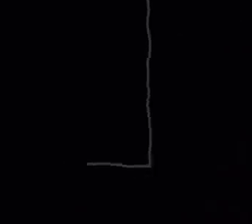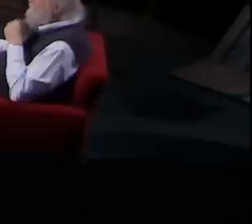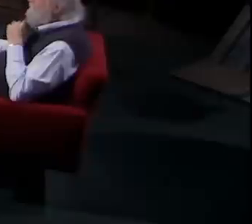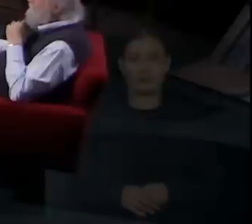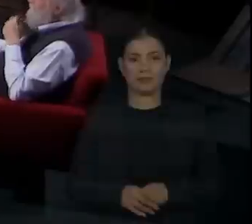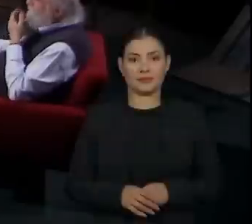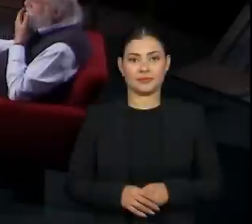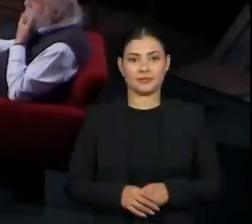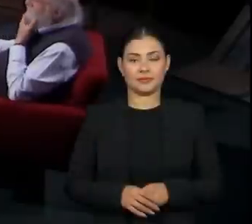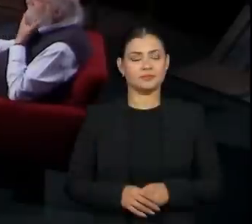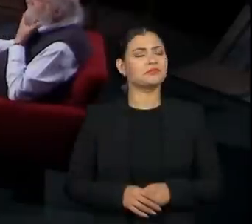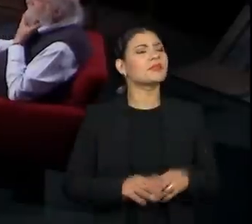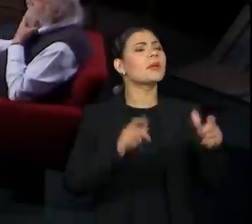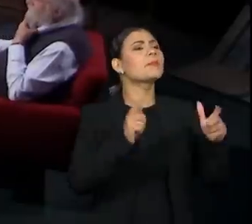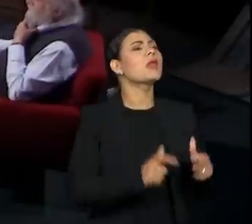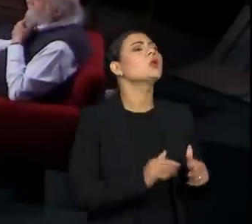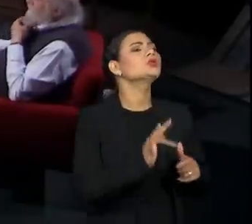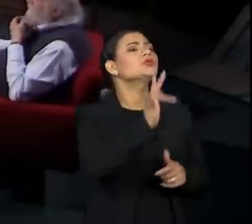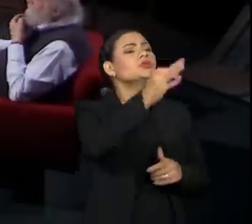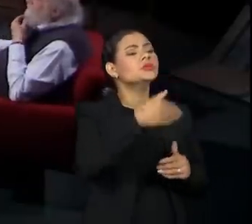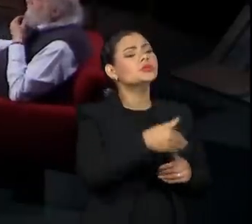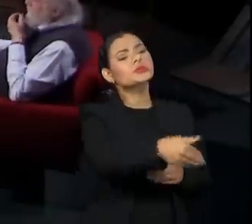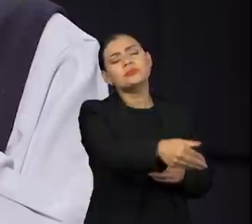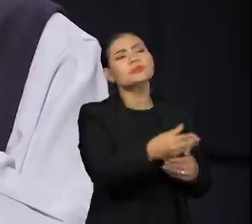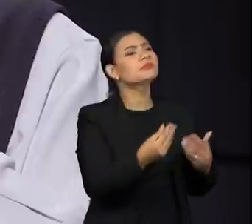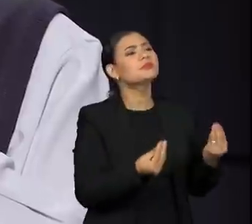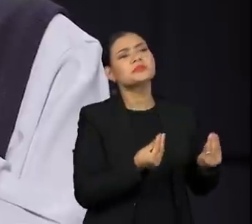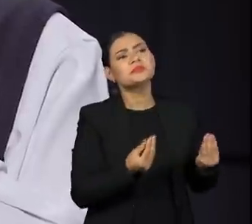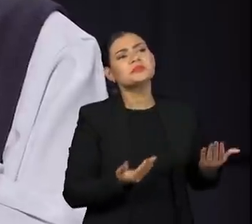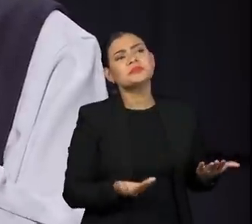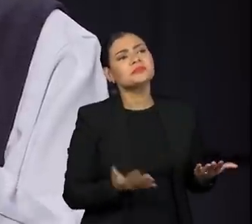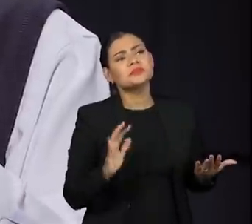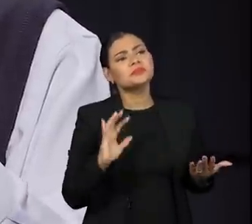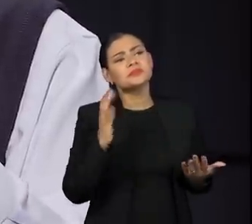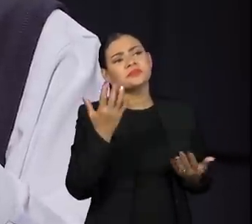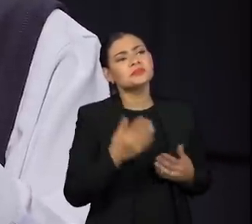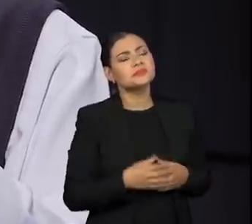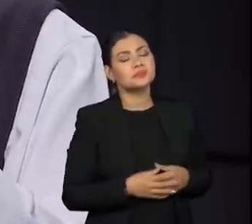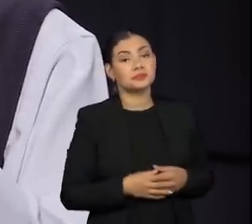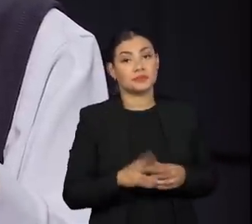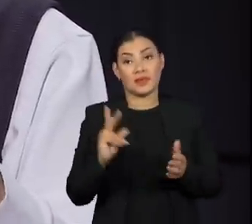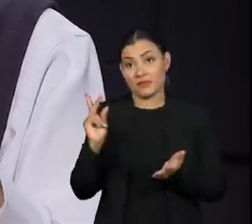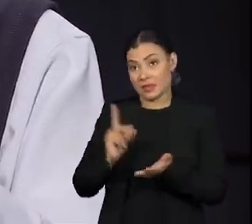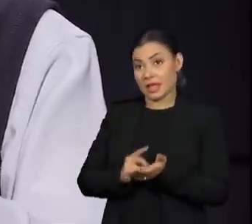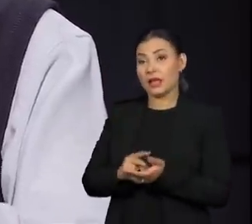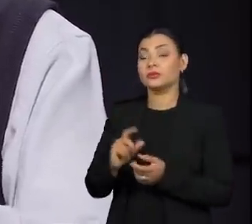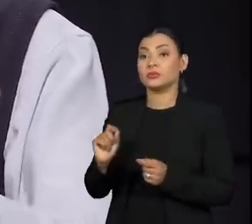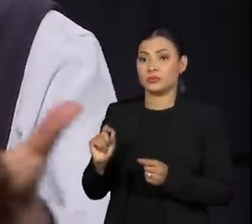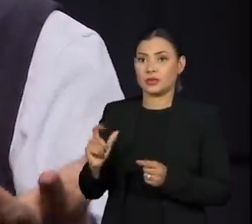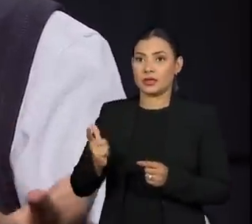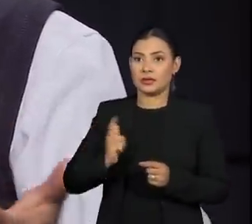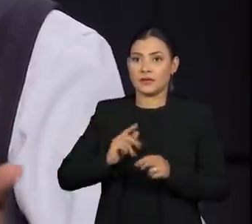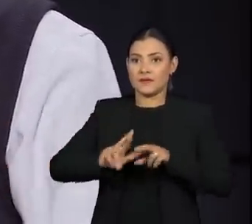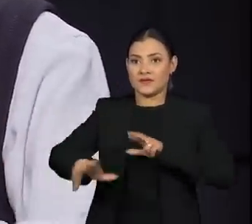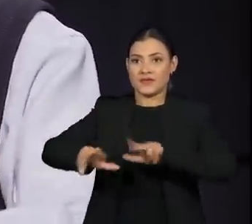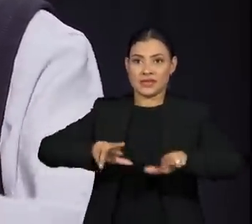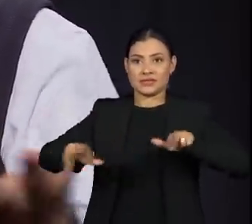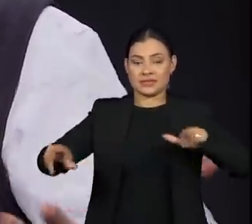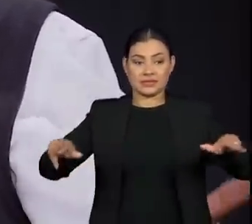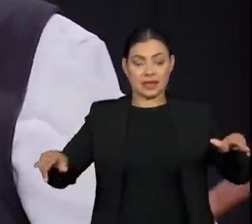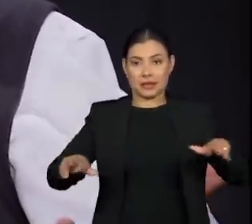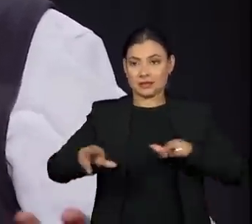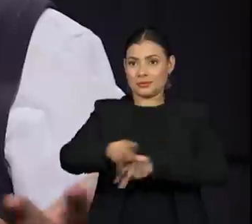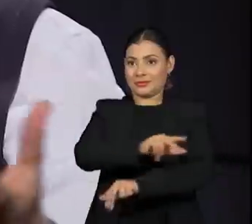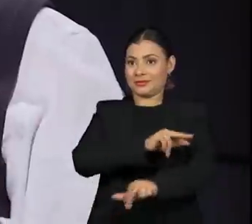Para onde vamos daqui Então veja na verdade o que aconteceu é que essa grande diversidade esse grande